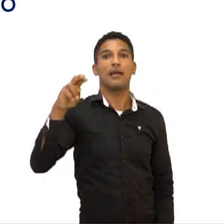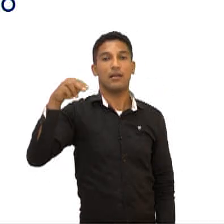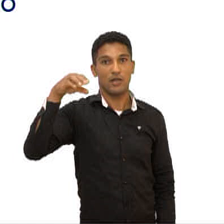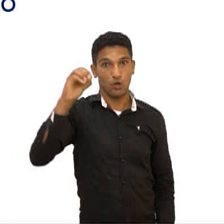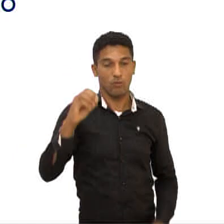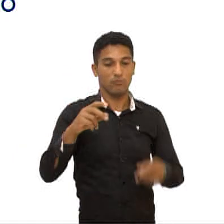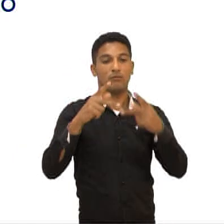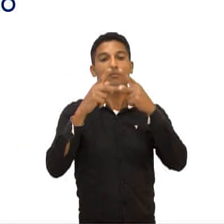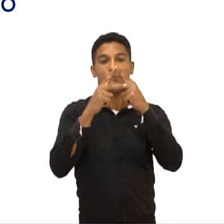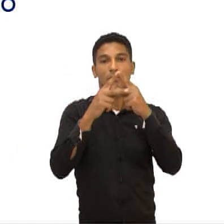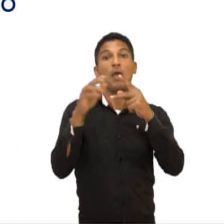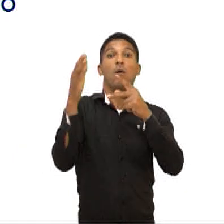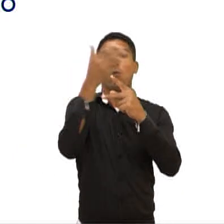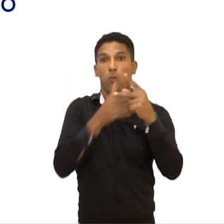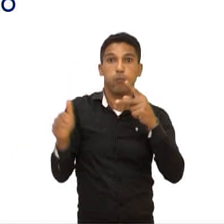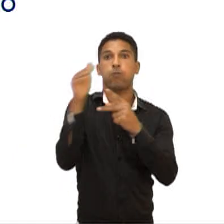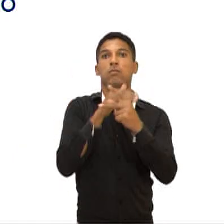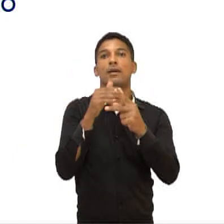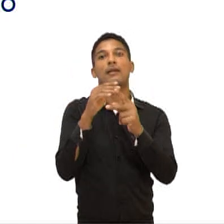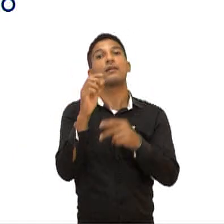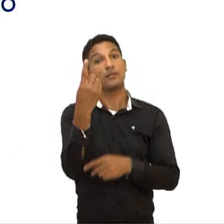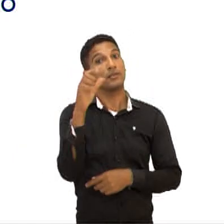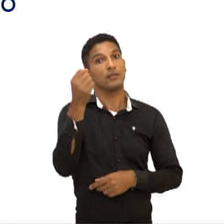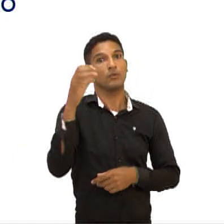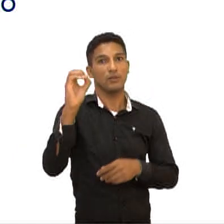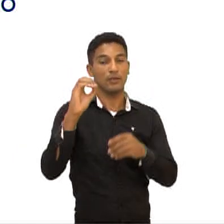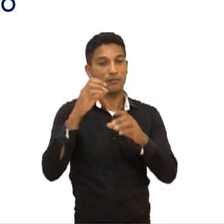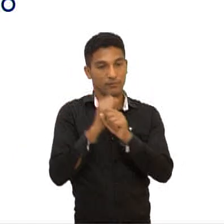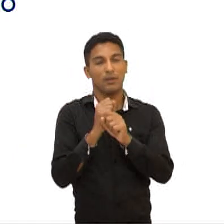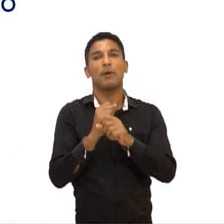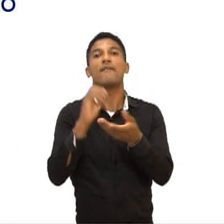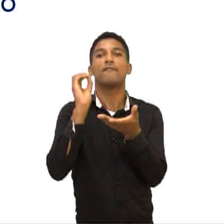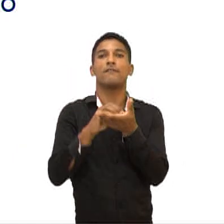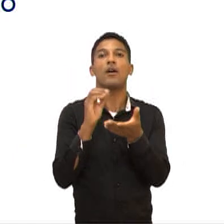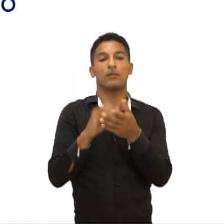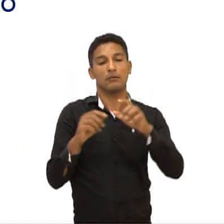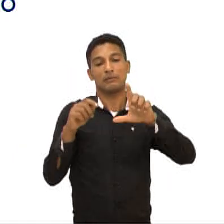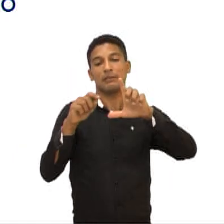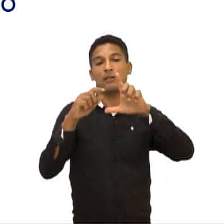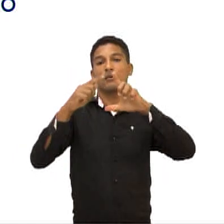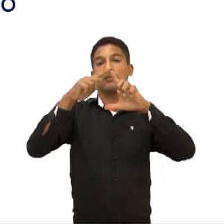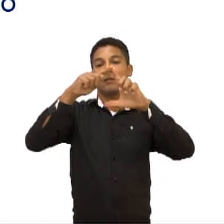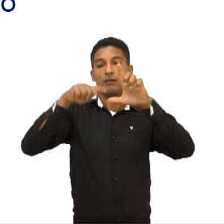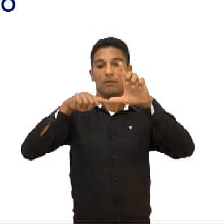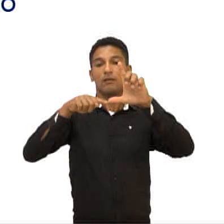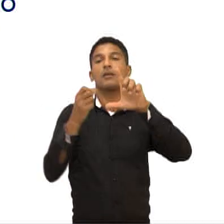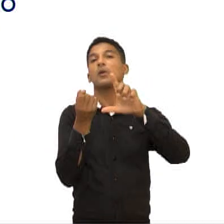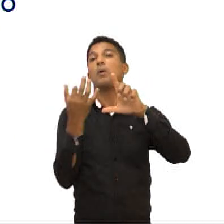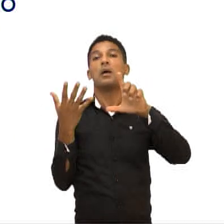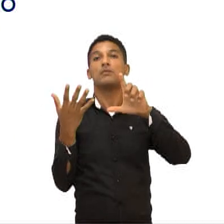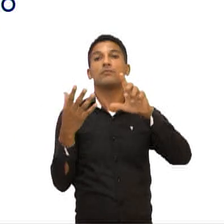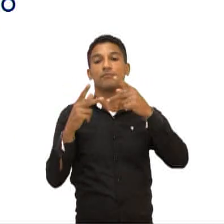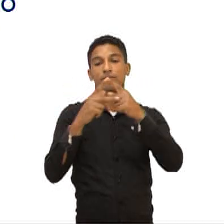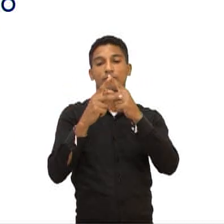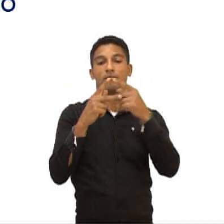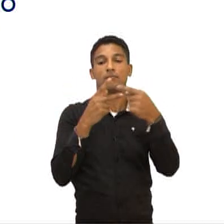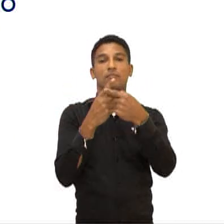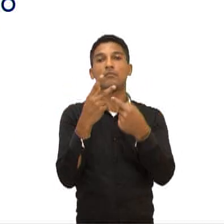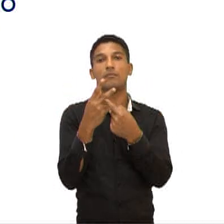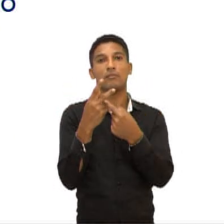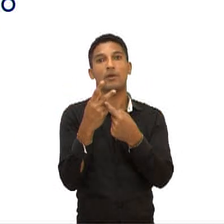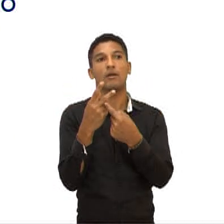dos ângulos, então nós temos 48 mais 90 mais esse ângulo vai